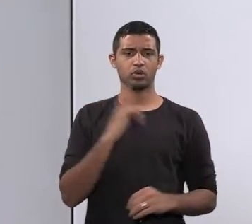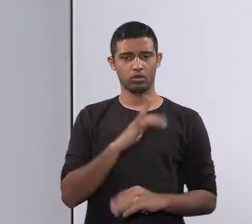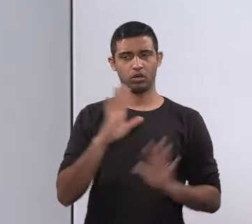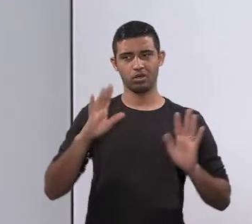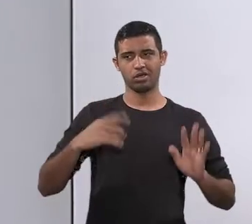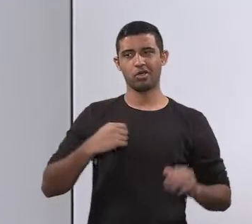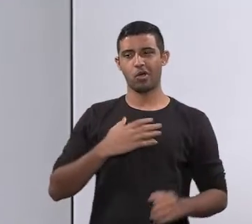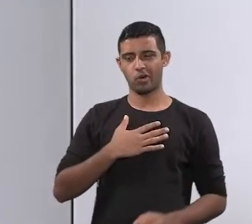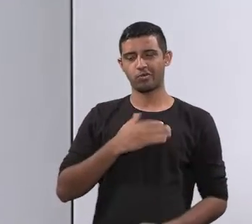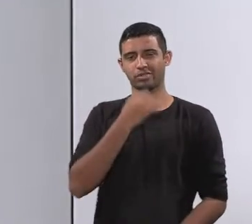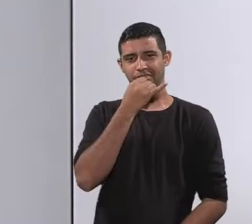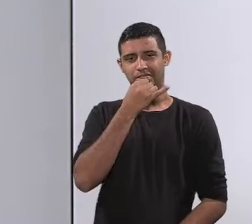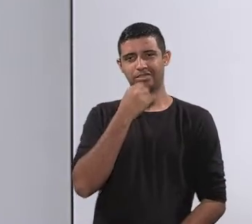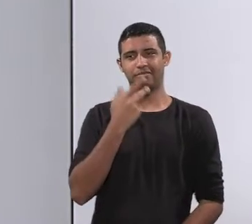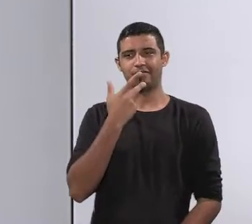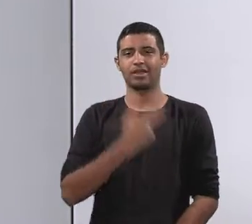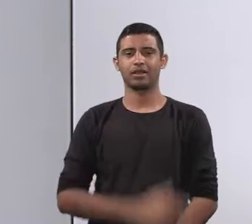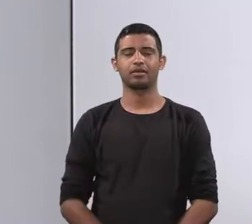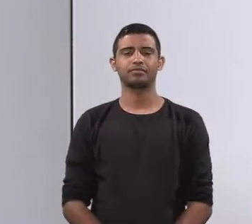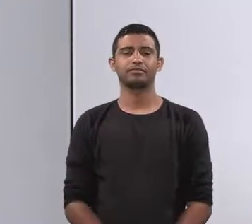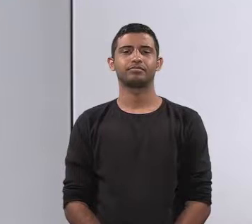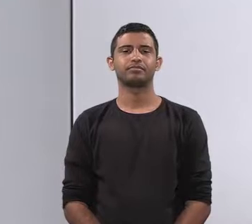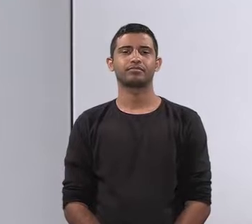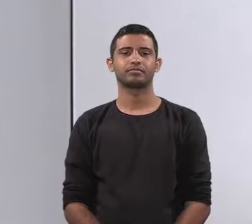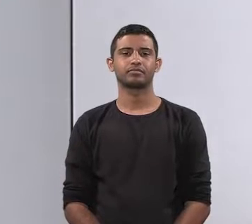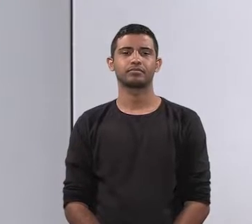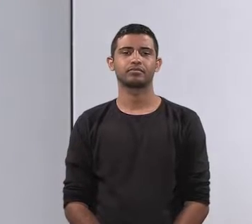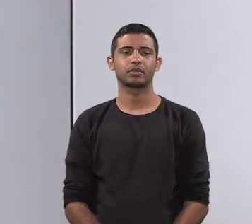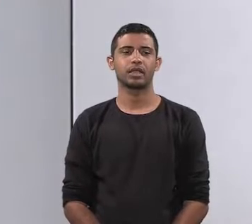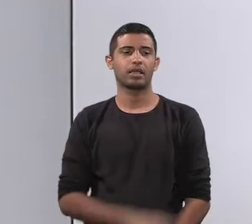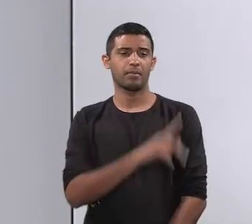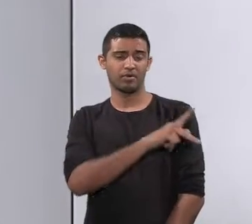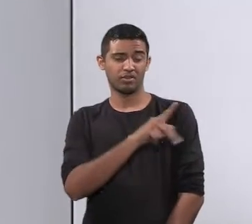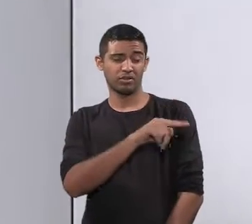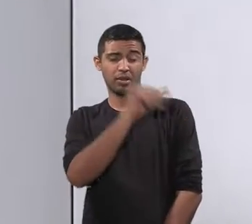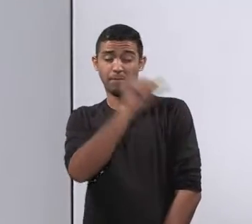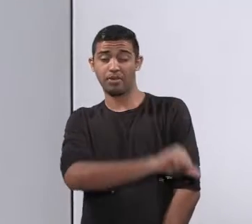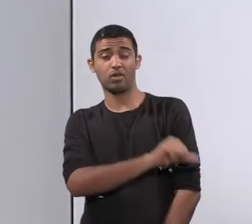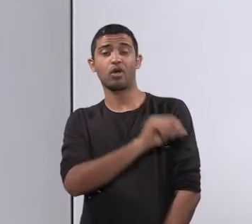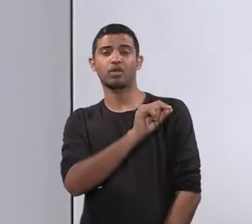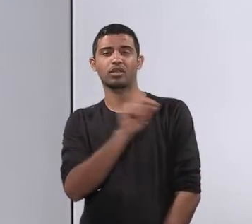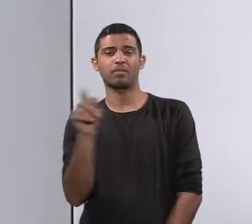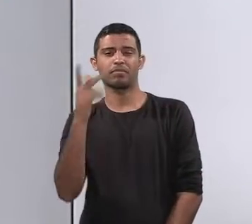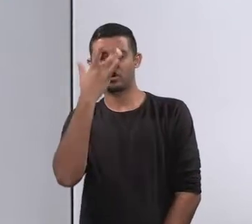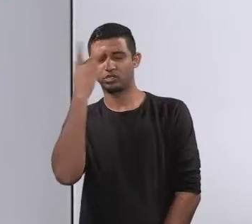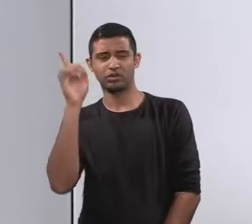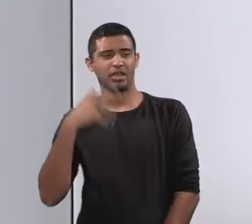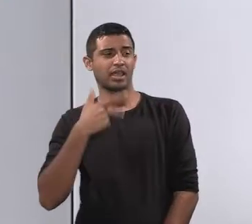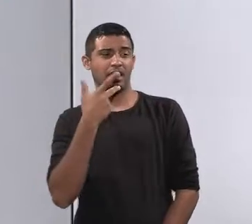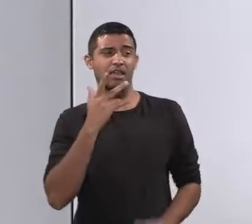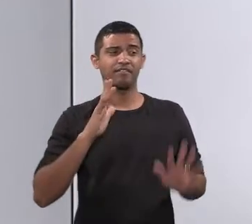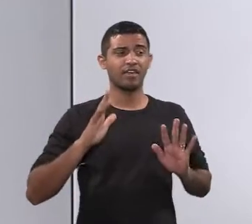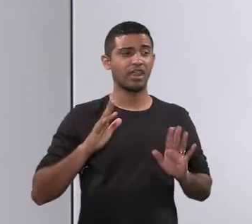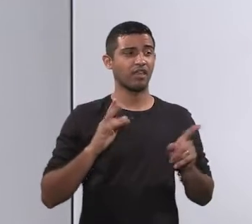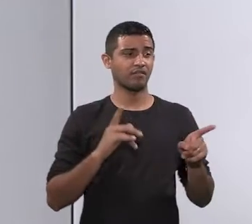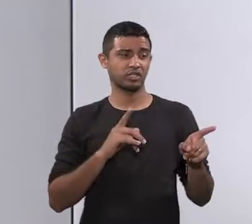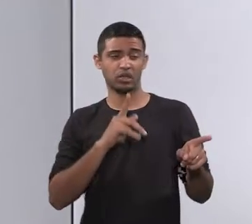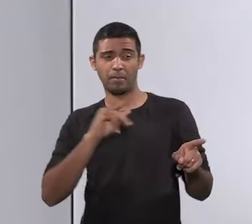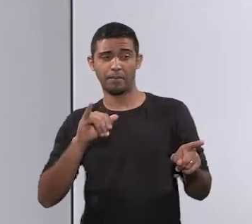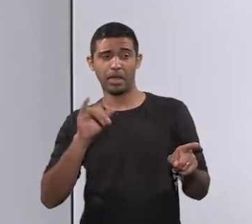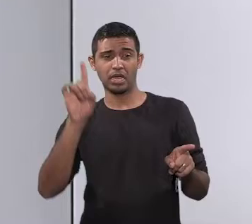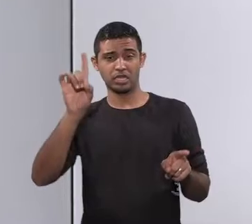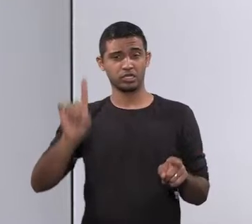tenho um exemplo que eu gosto de dar, que é bem interessante. A pior coisa que tem para o professor é quando alguém fala assim, olha, você tem um pai